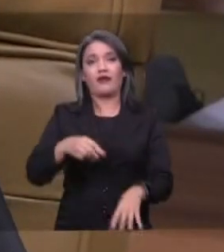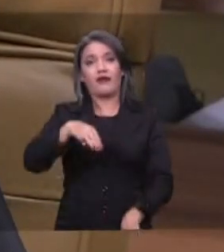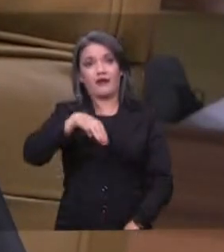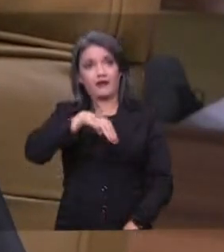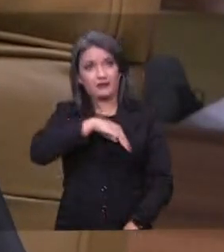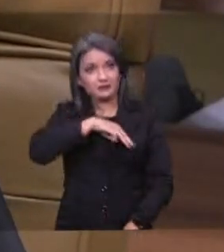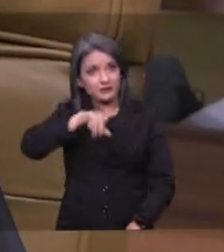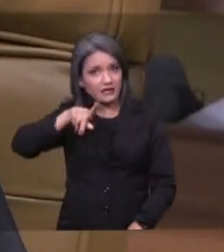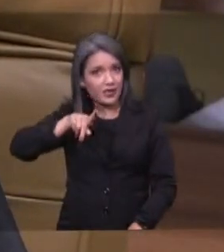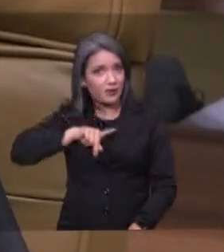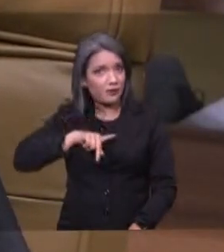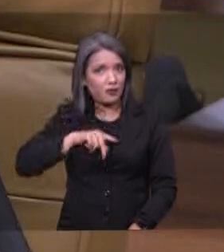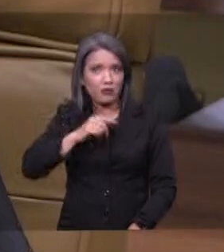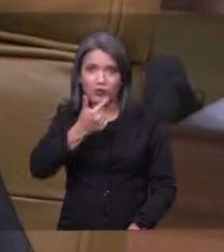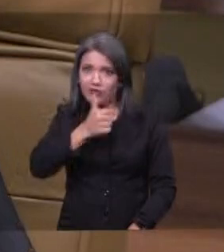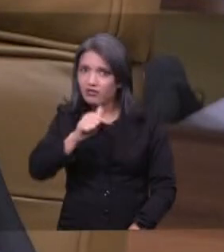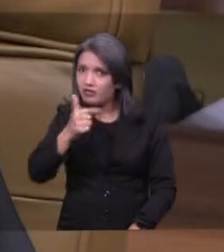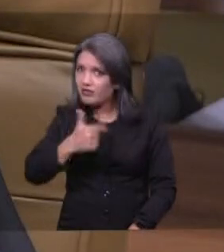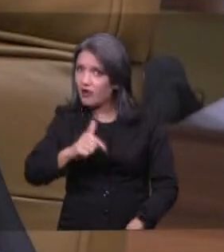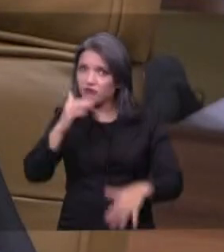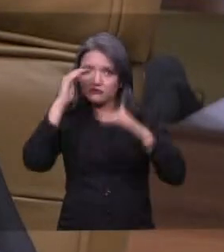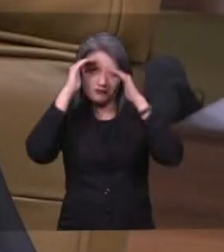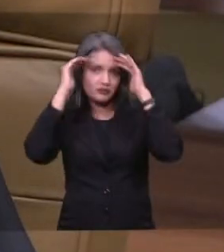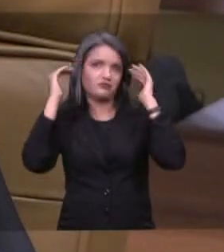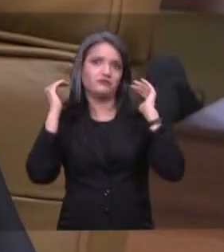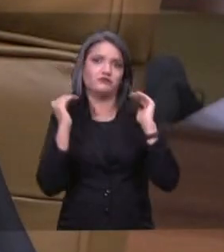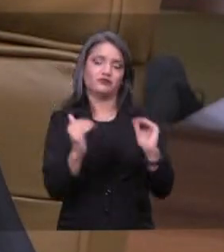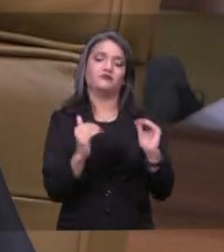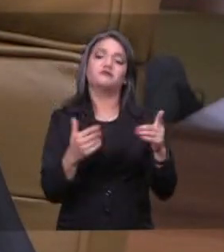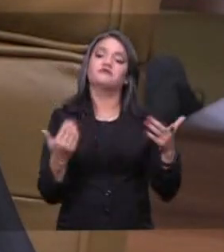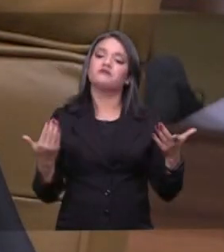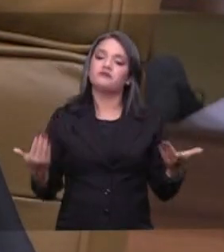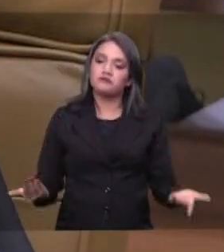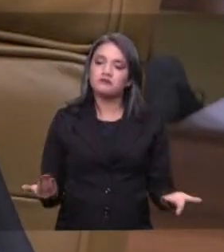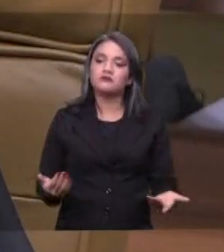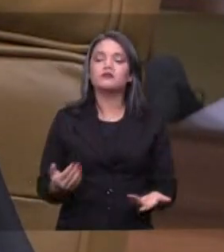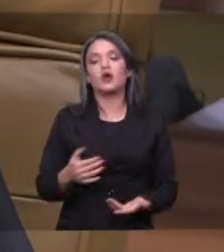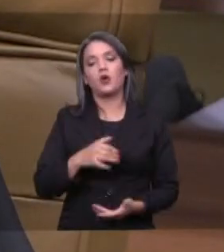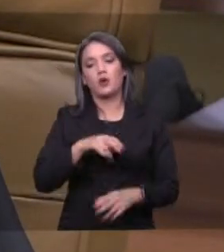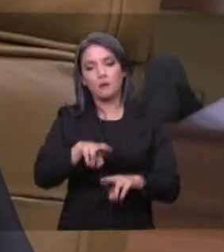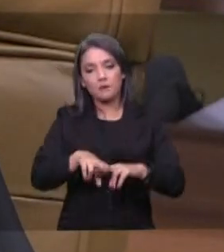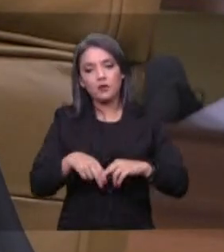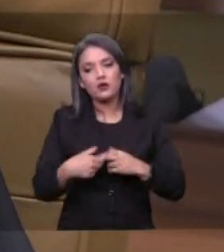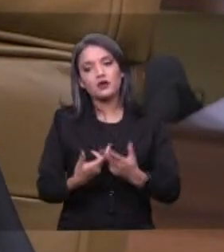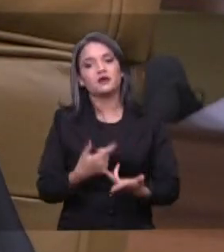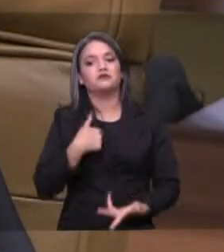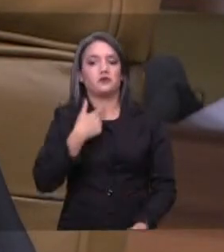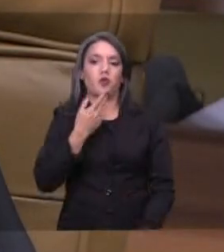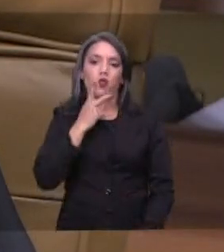resistência a fazê-lo, eu entendi ser oportuno esse momento